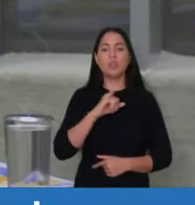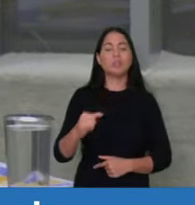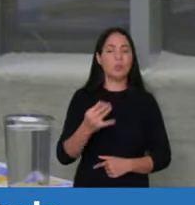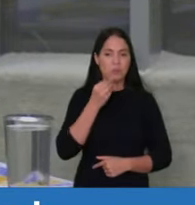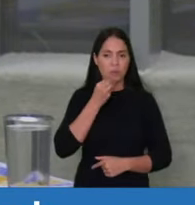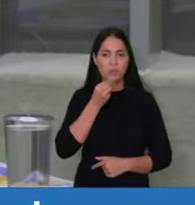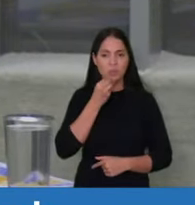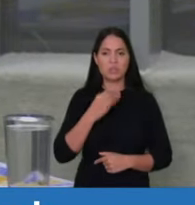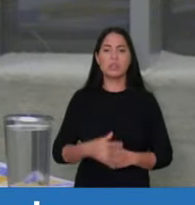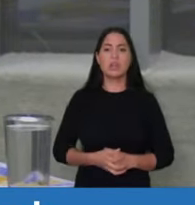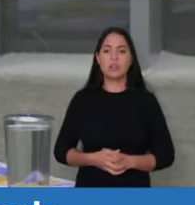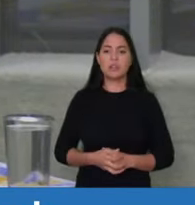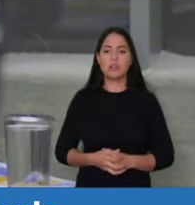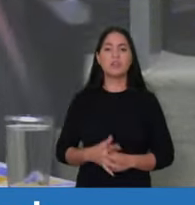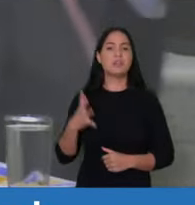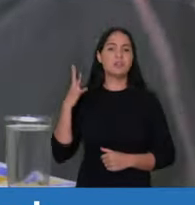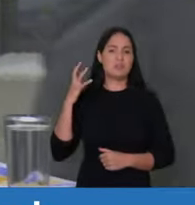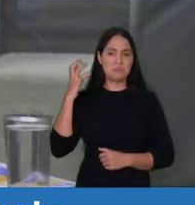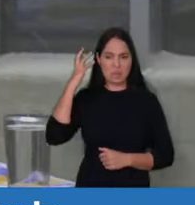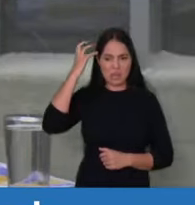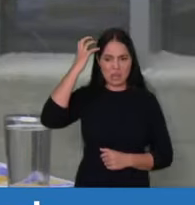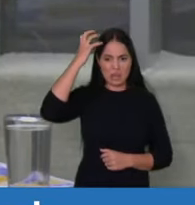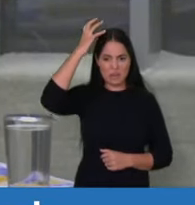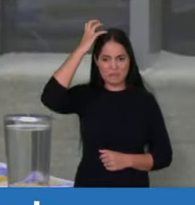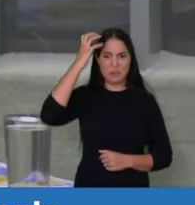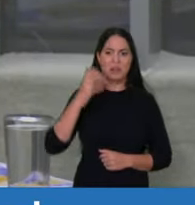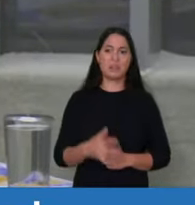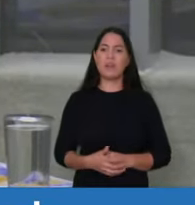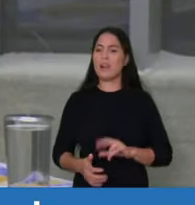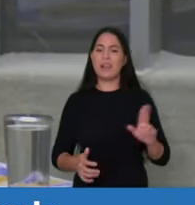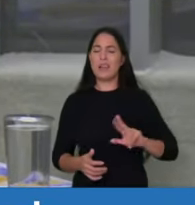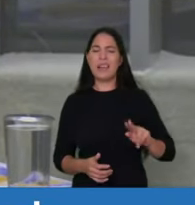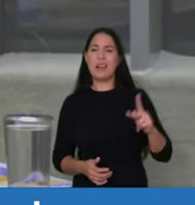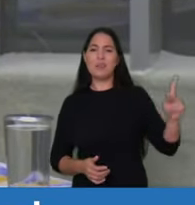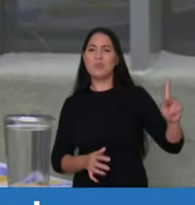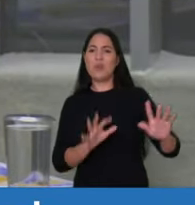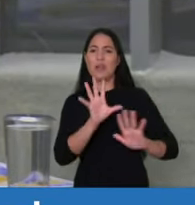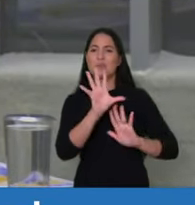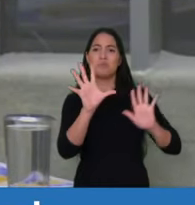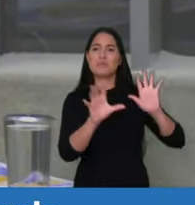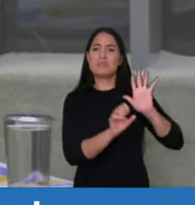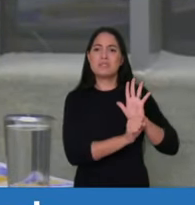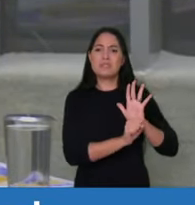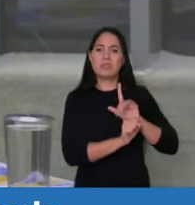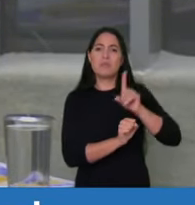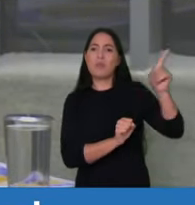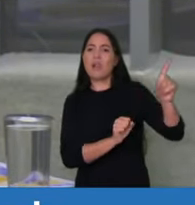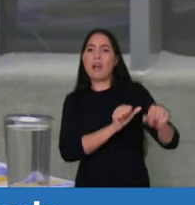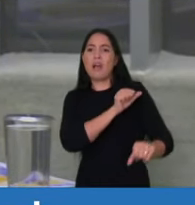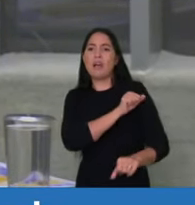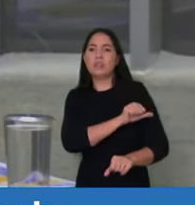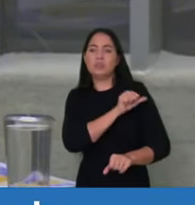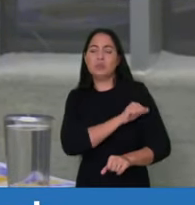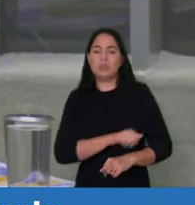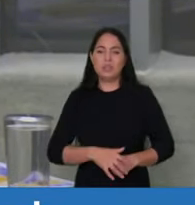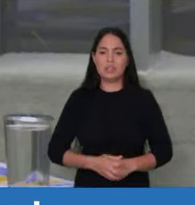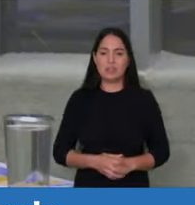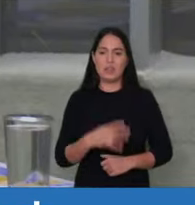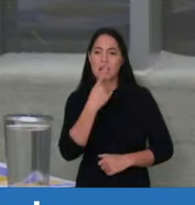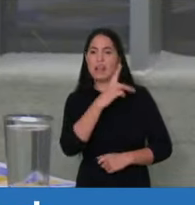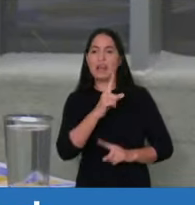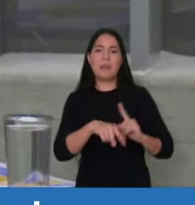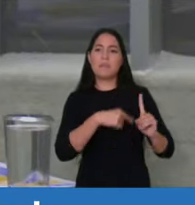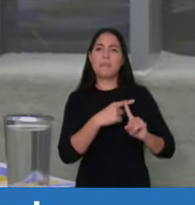Portanto, Marielle Franco, senhoras e senhores, ela não é mais um símbolo do Rio de Janeiro, ela não é mais um símbolo